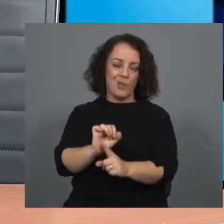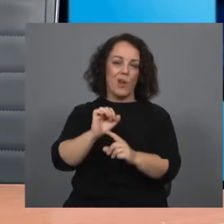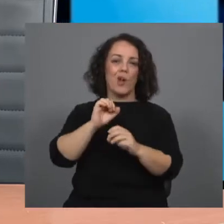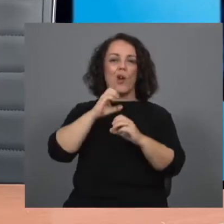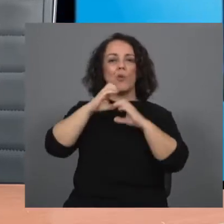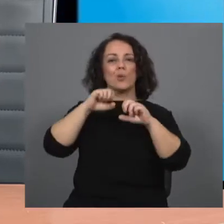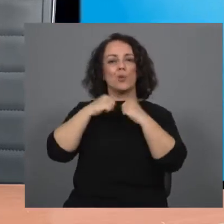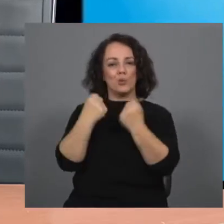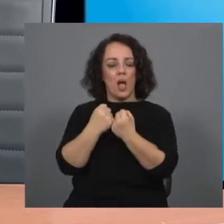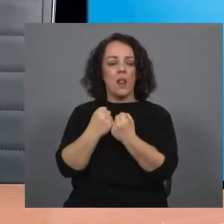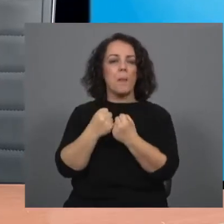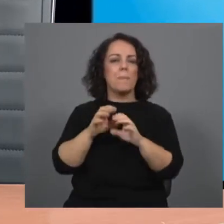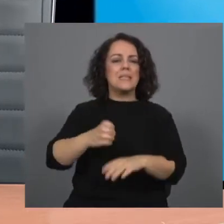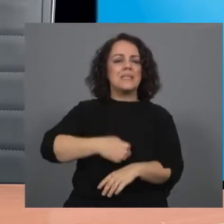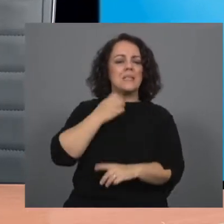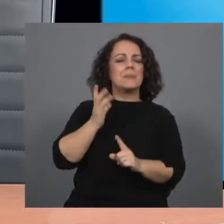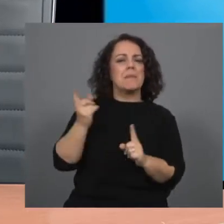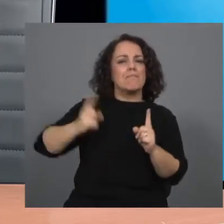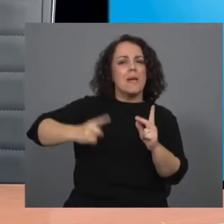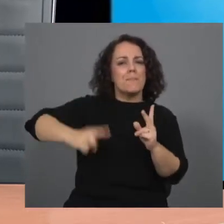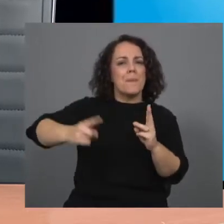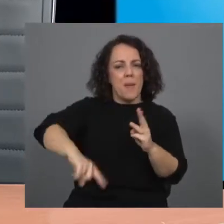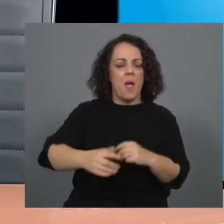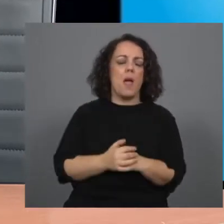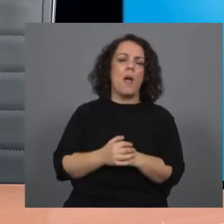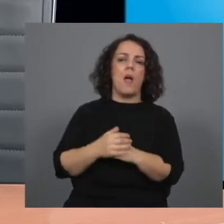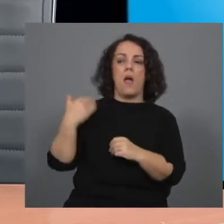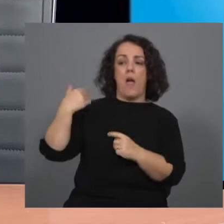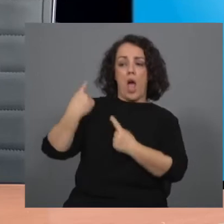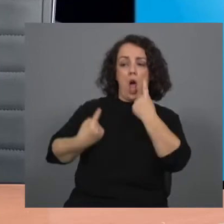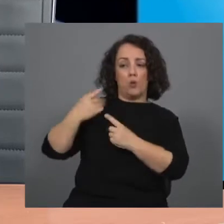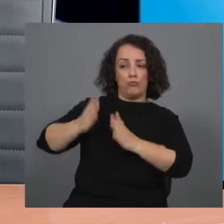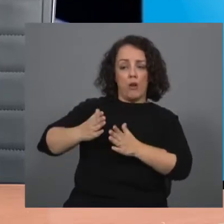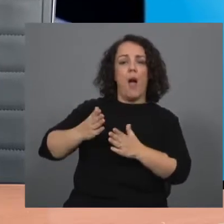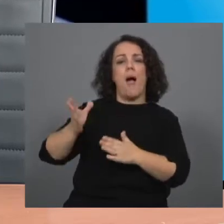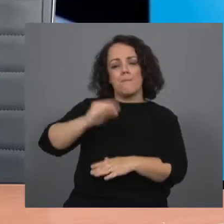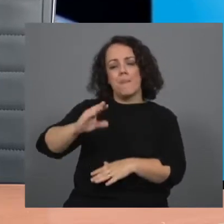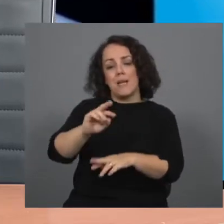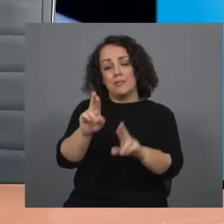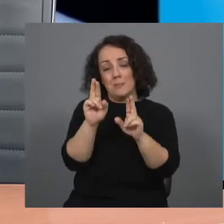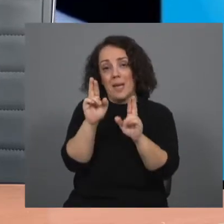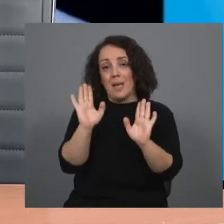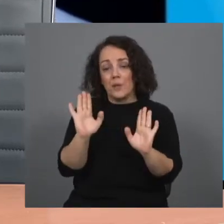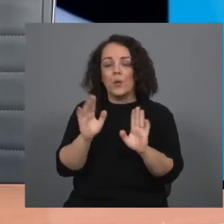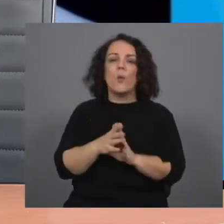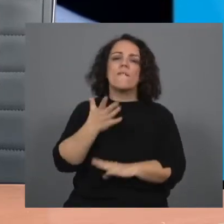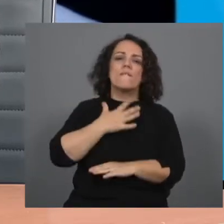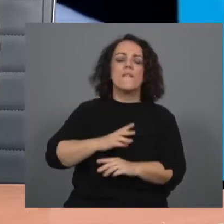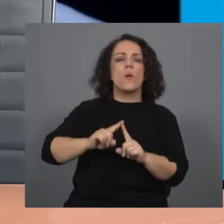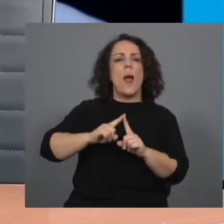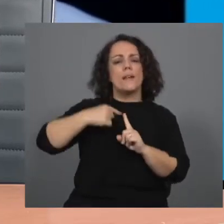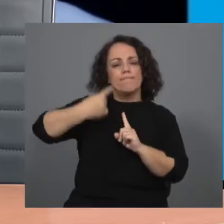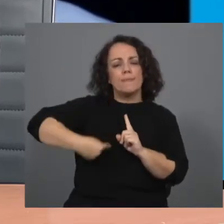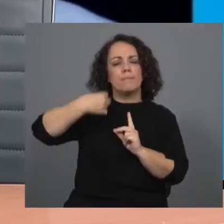temos procurado, já tivemos alguns, iremos ter mais se Deus quiser, que é procurar ter de forma mais regular encontros com